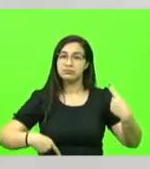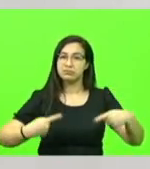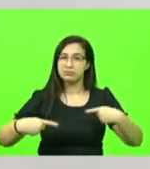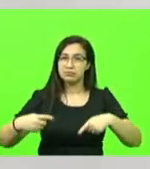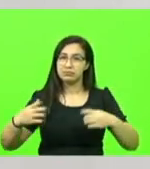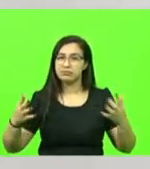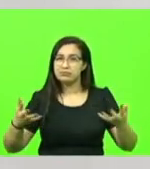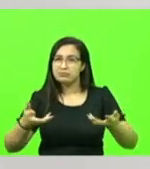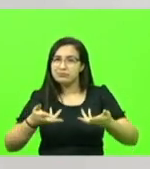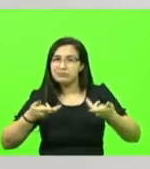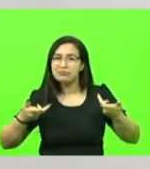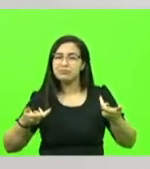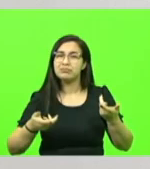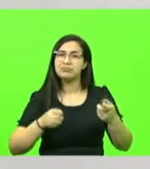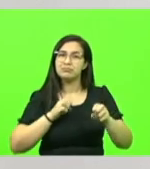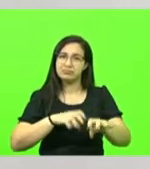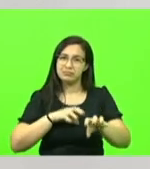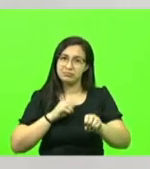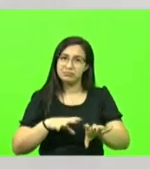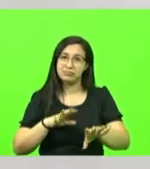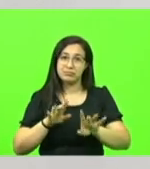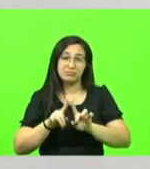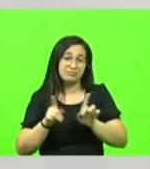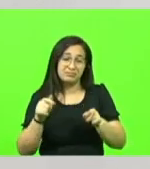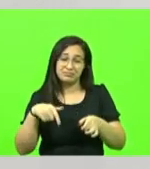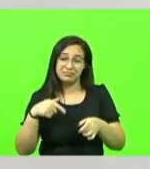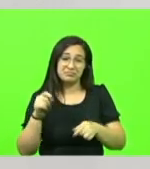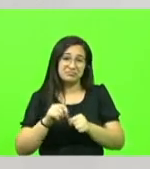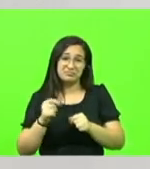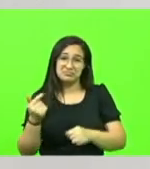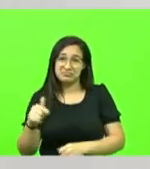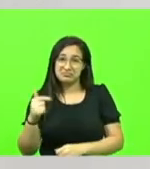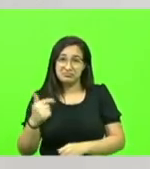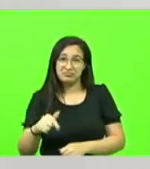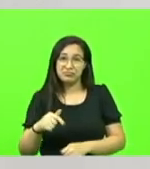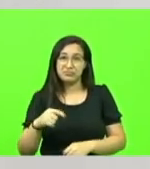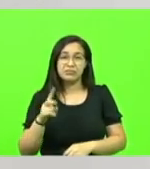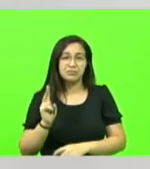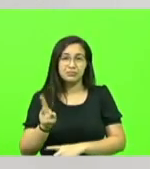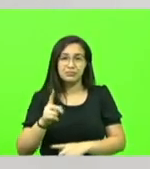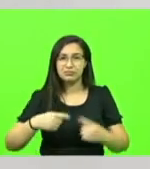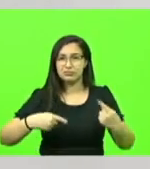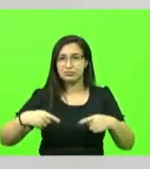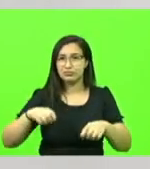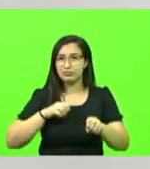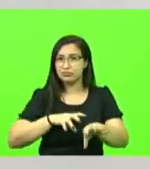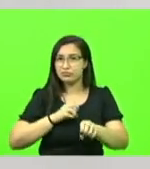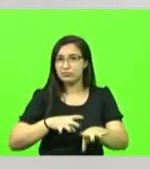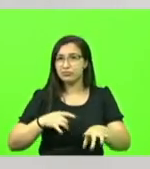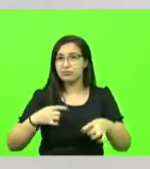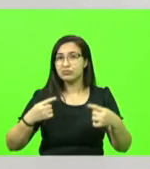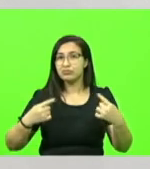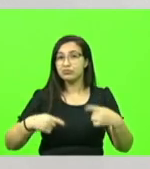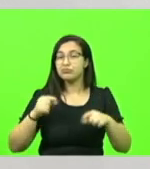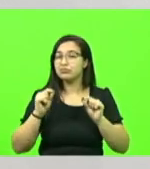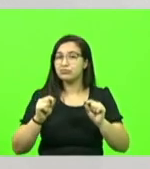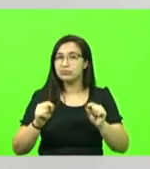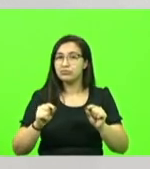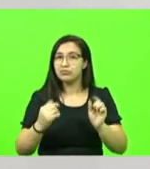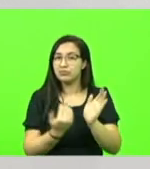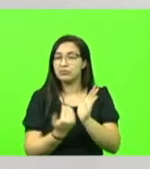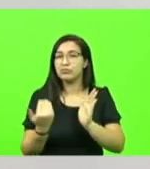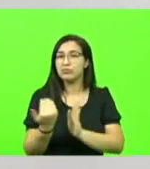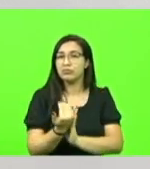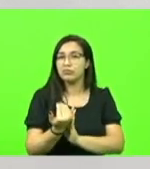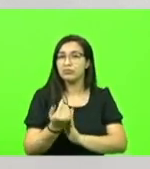qualidade educacional. O que nós não fazemos no Brasil. Toda vez que se discute educação, se discute em mais recurso. Mas nós